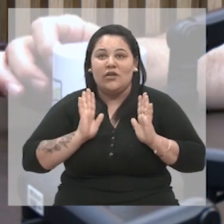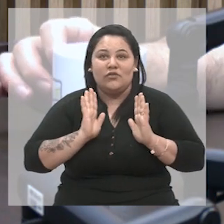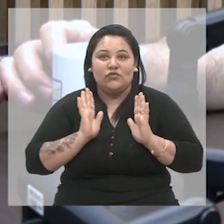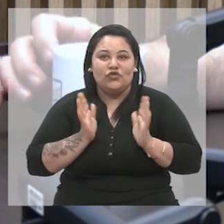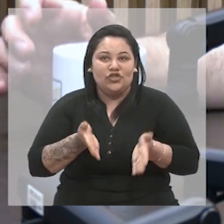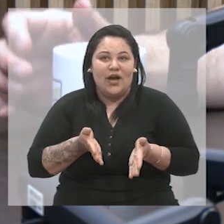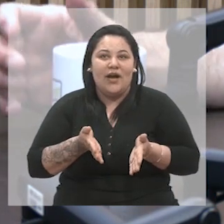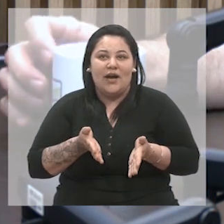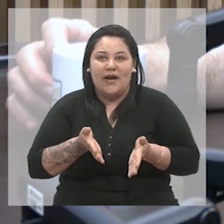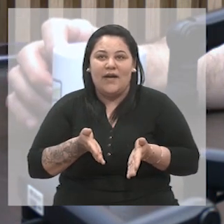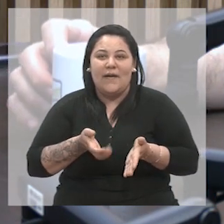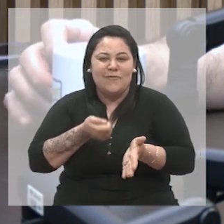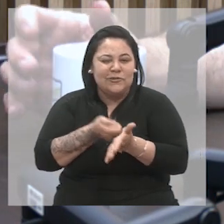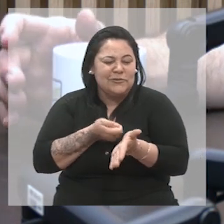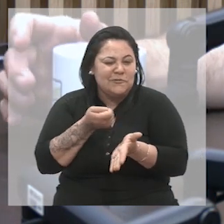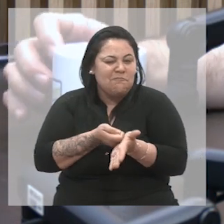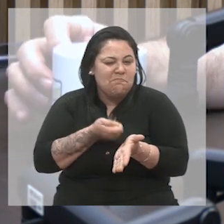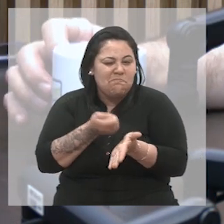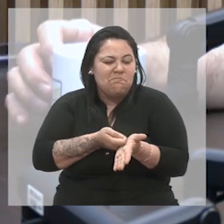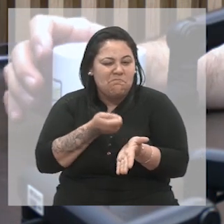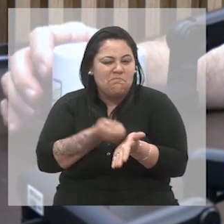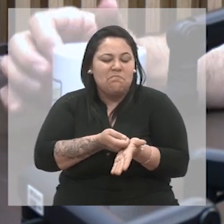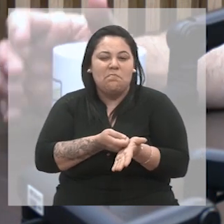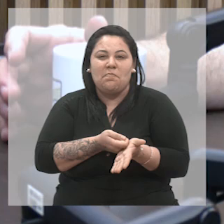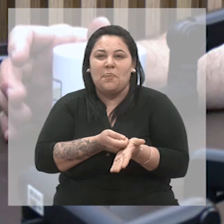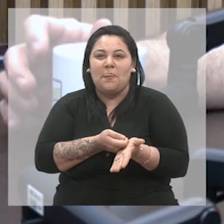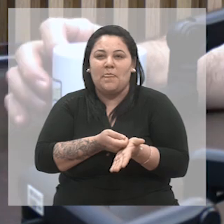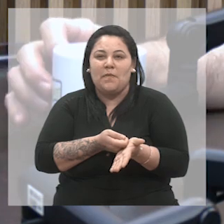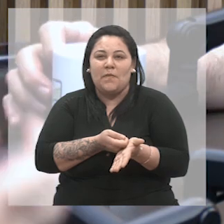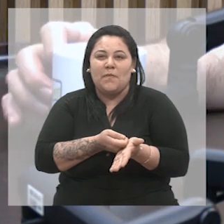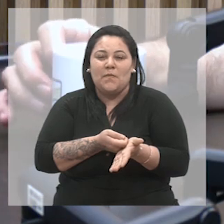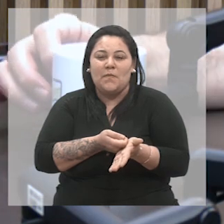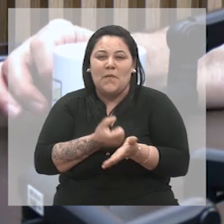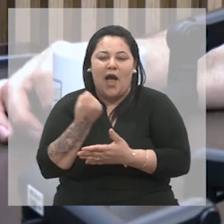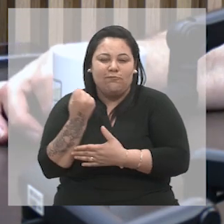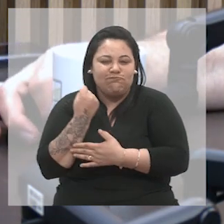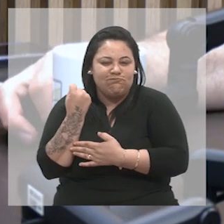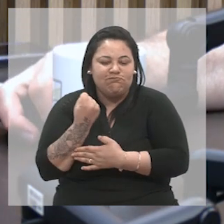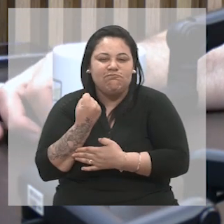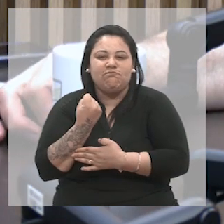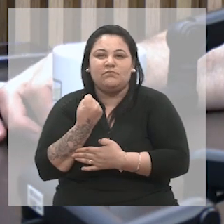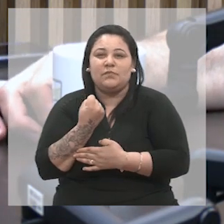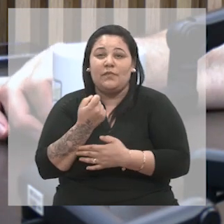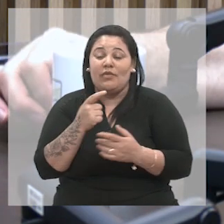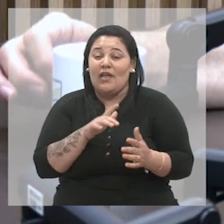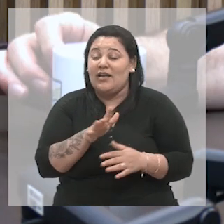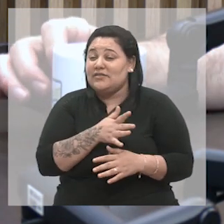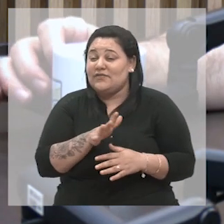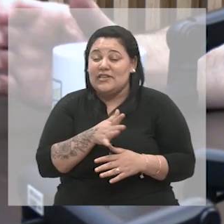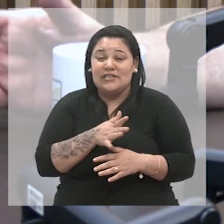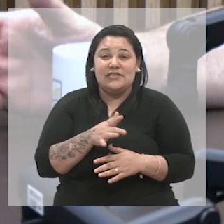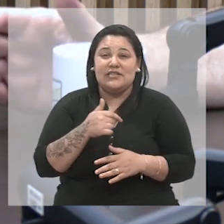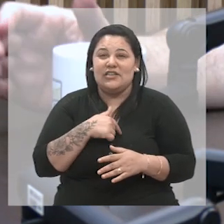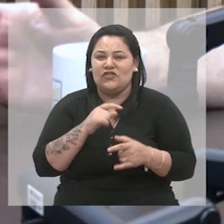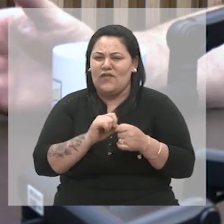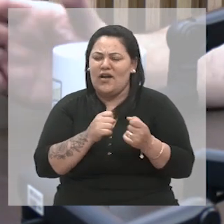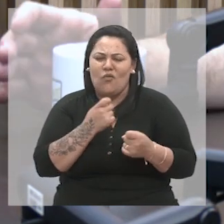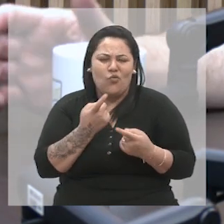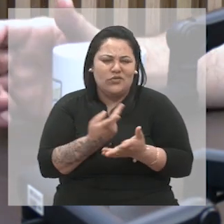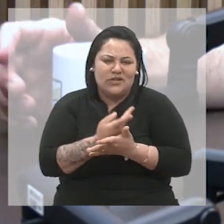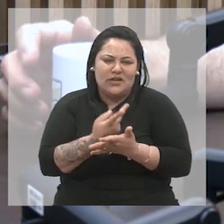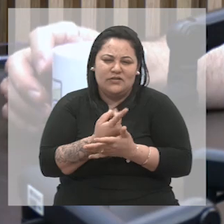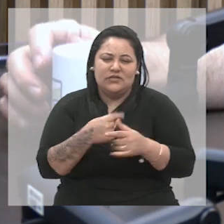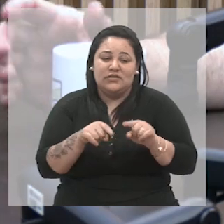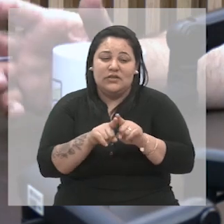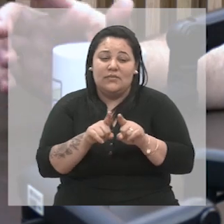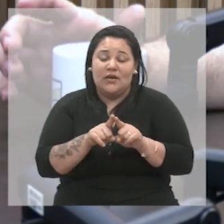fui muito mais, não digo enérgico, muito mais ativo, muito mais intenso, né? E muitas vezes a gente comete